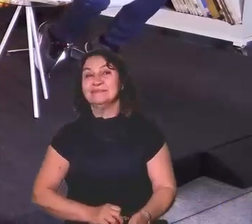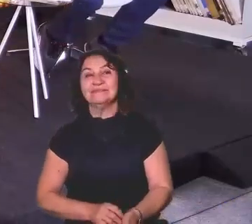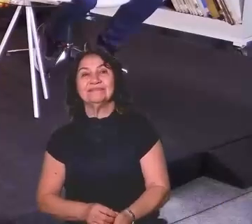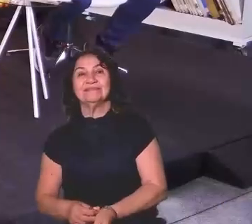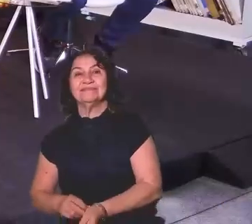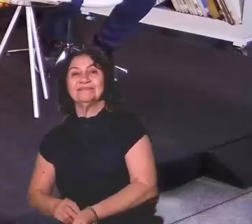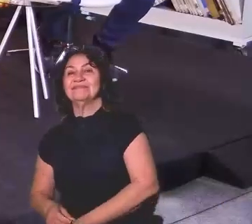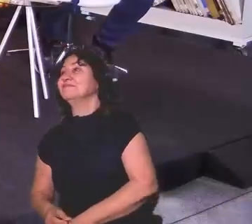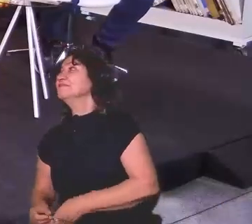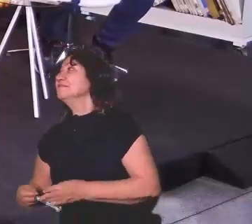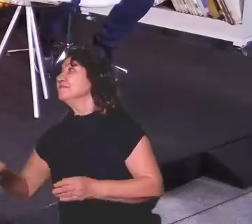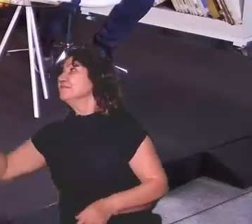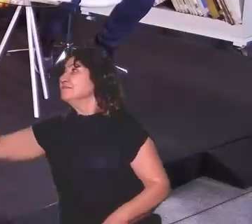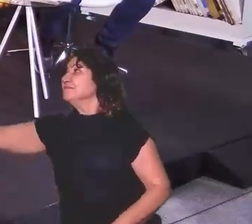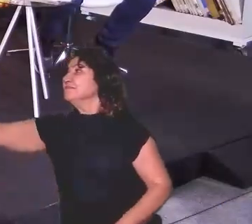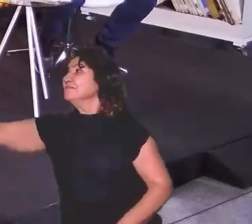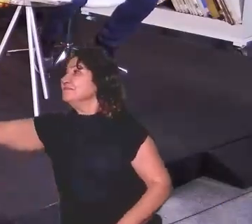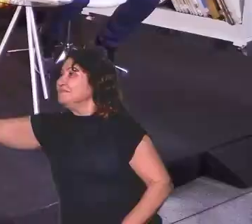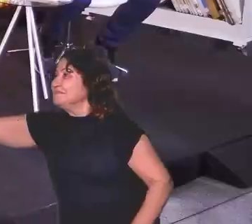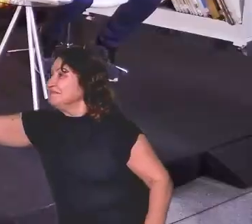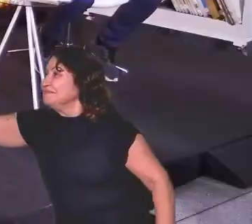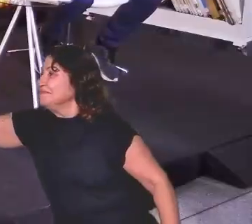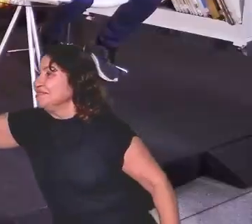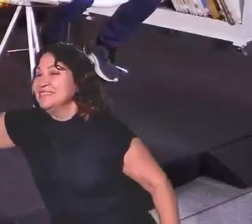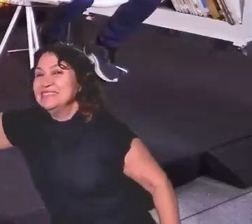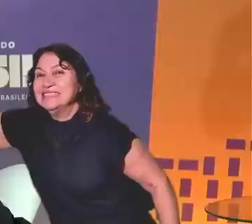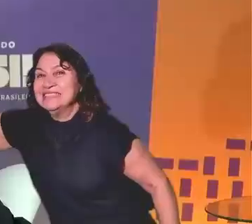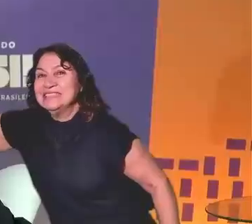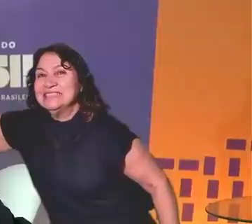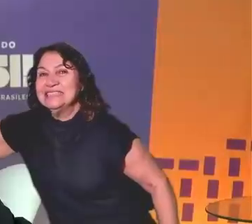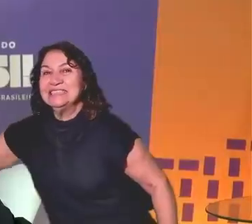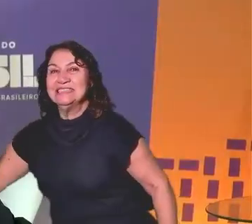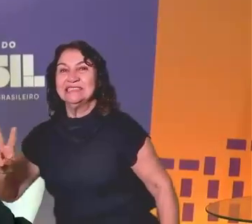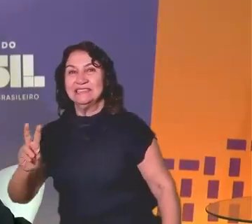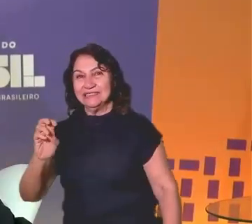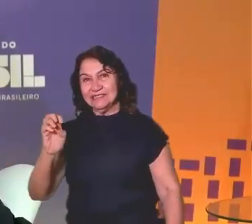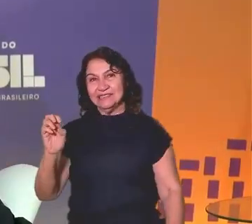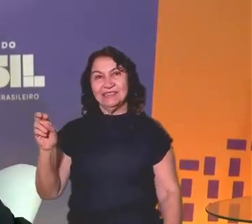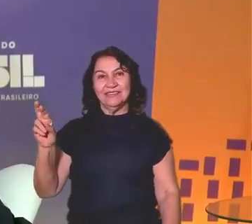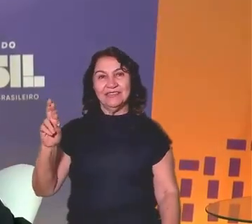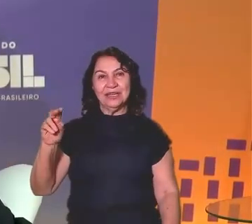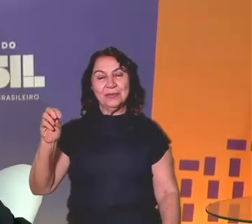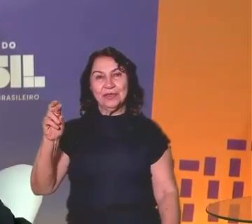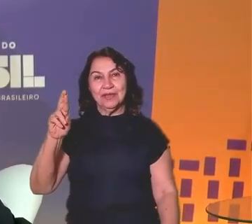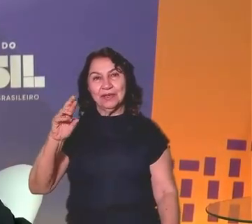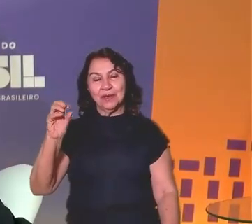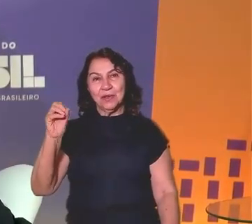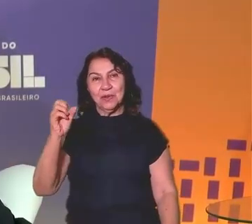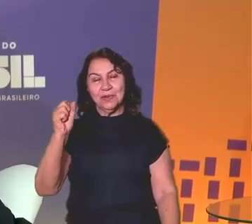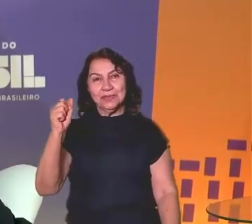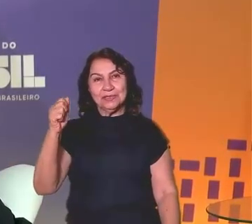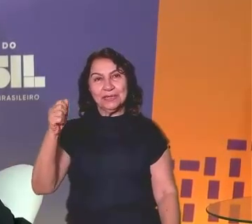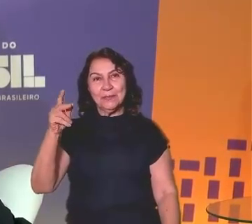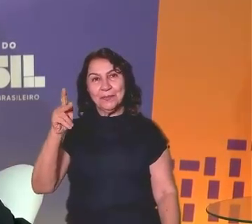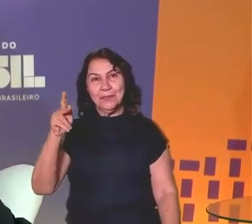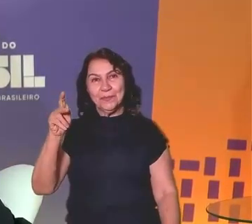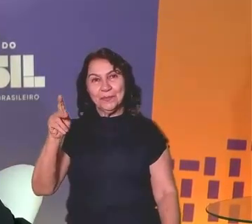Verme. Vai, meu mano. Rosa, diz aí. Povo. Rosa, povo,